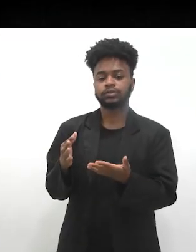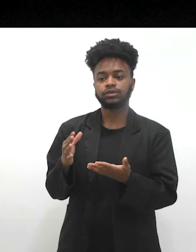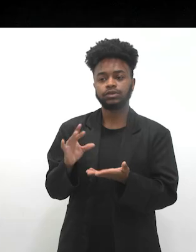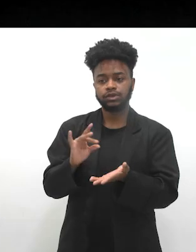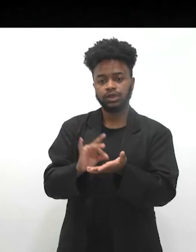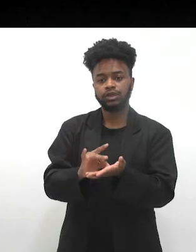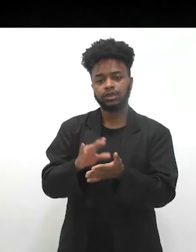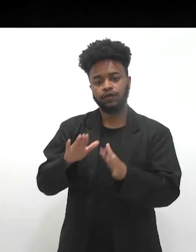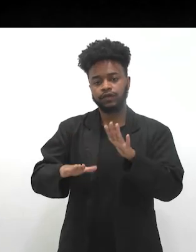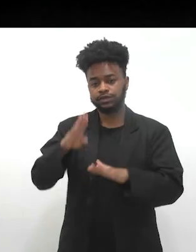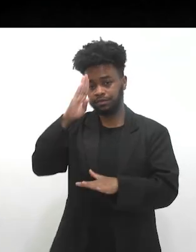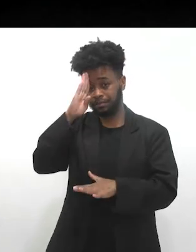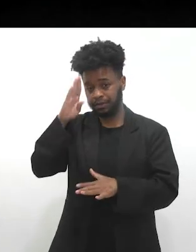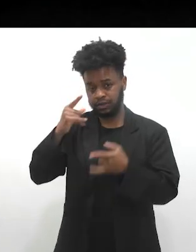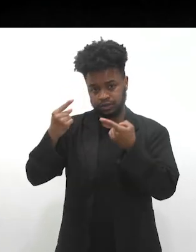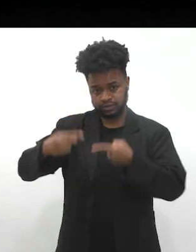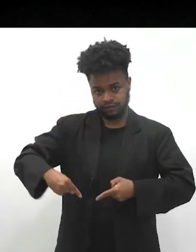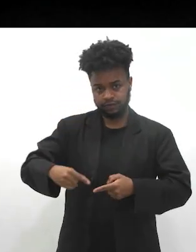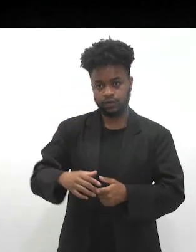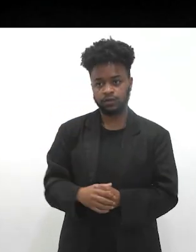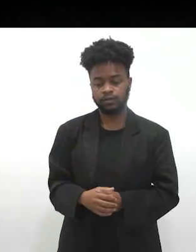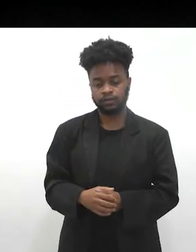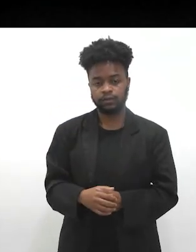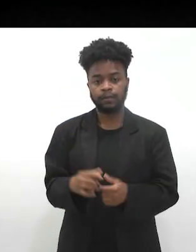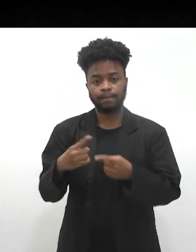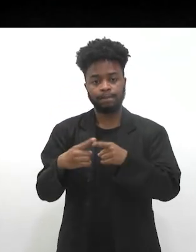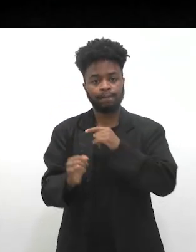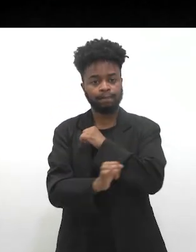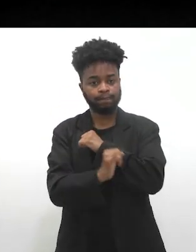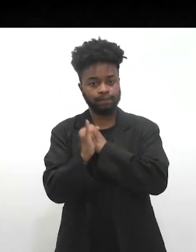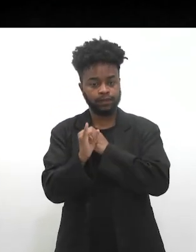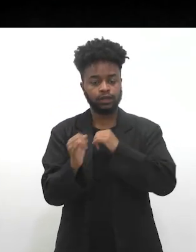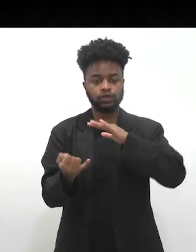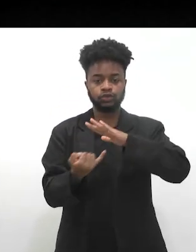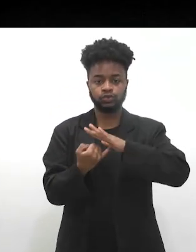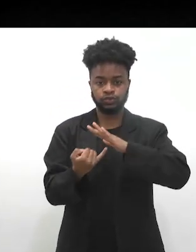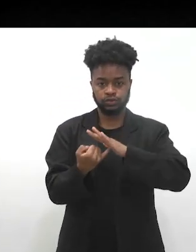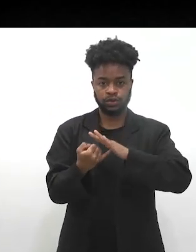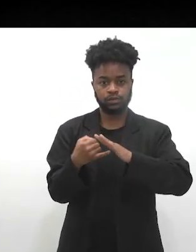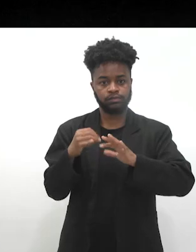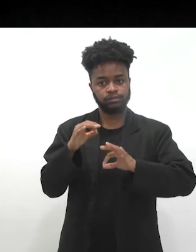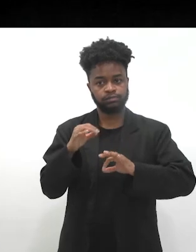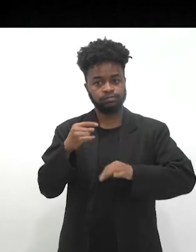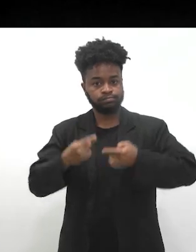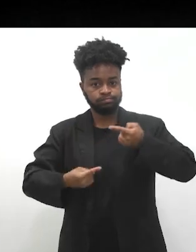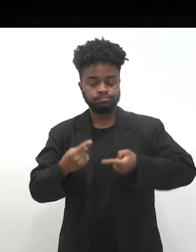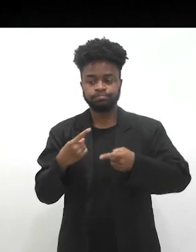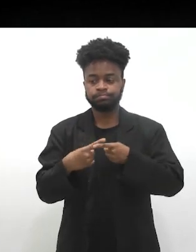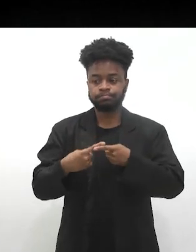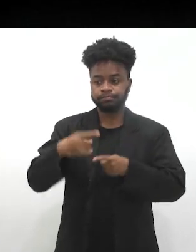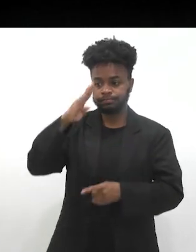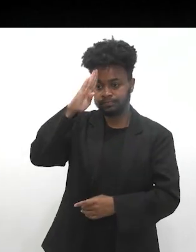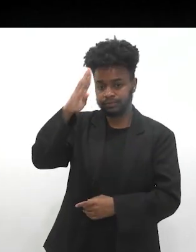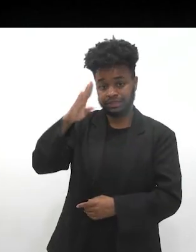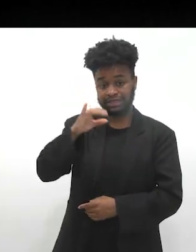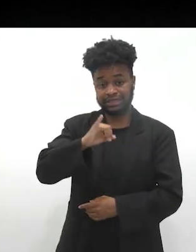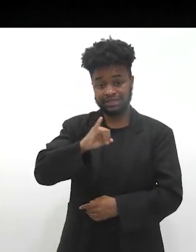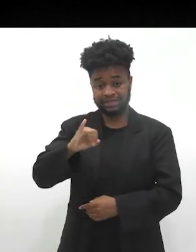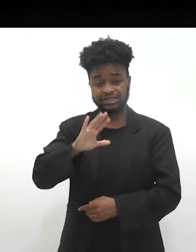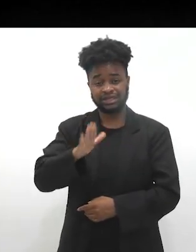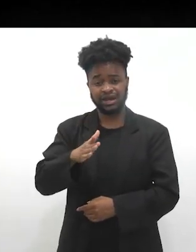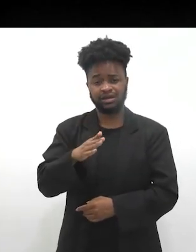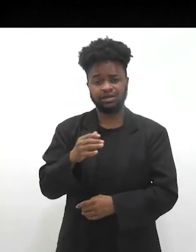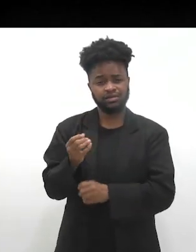sido, talvez, o nosso maior desafio, a infraestrutura das nossas instituições. Principalmente as nossas instituições que